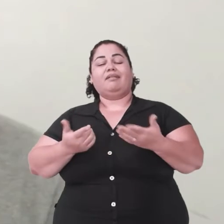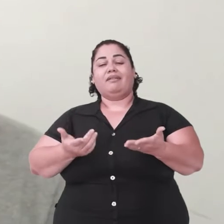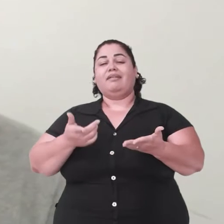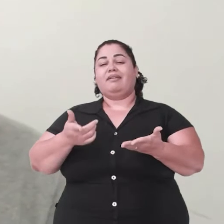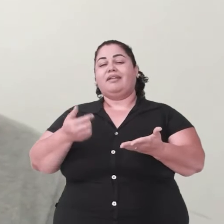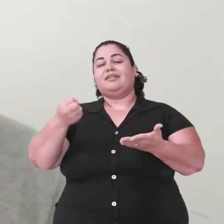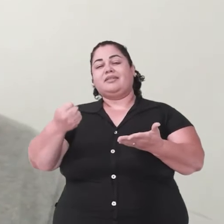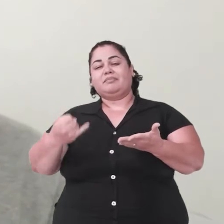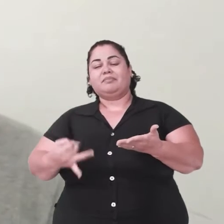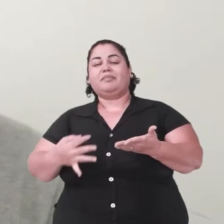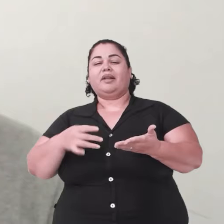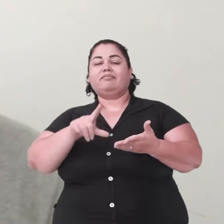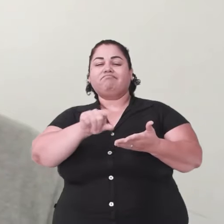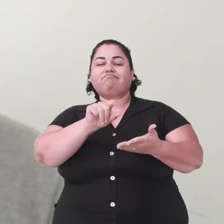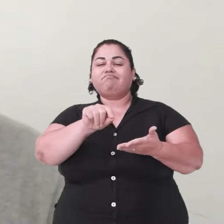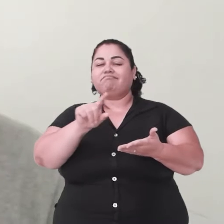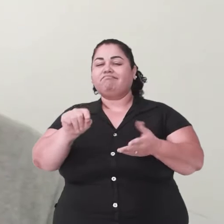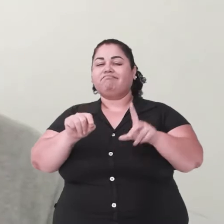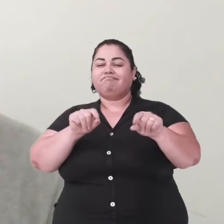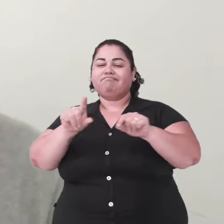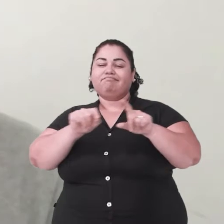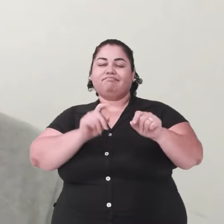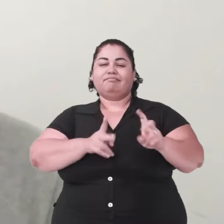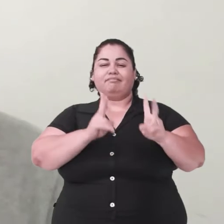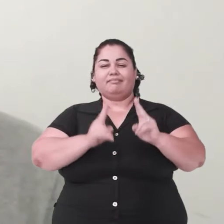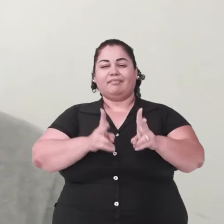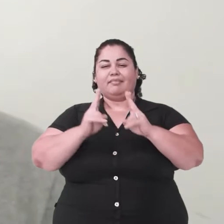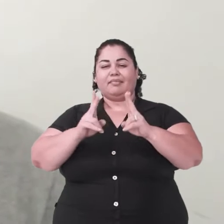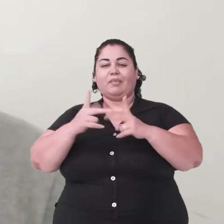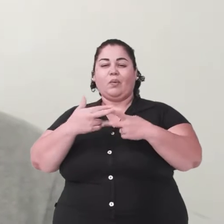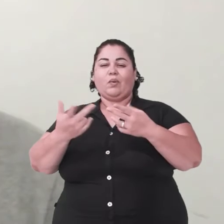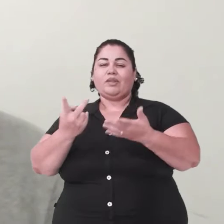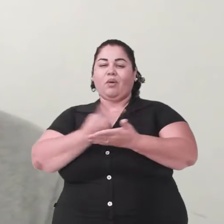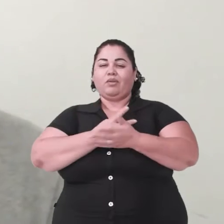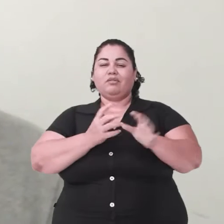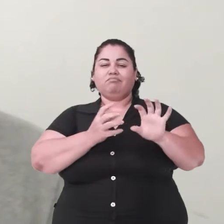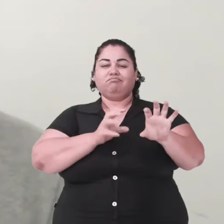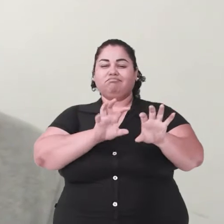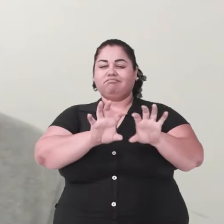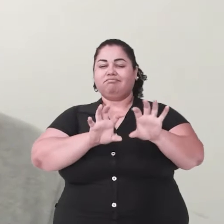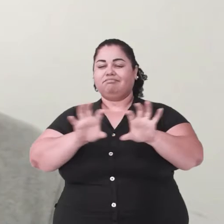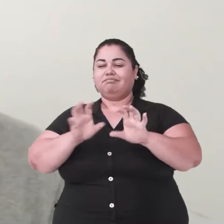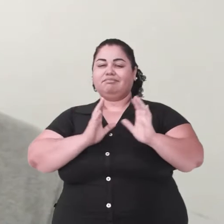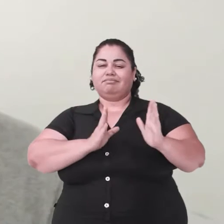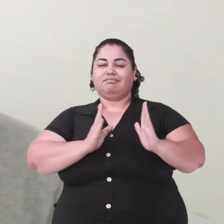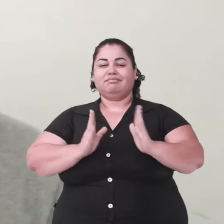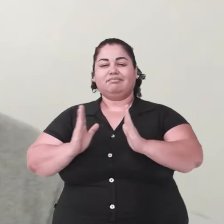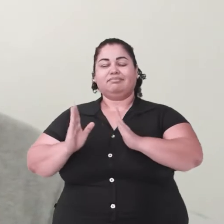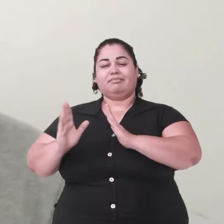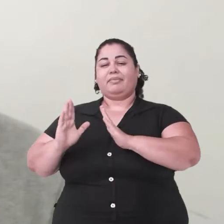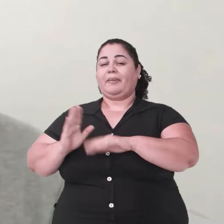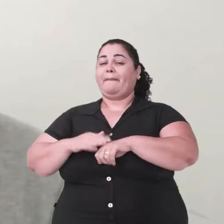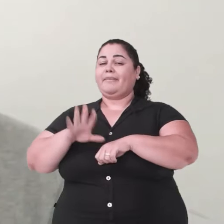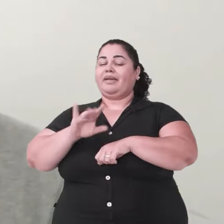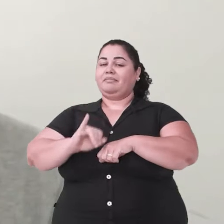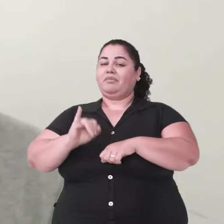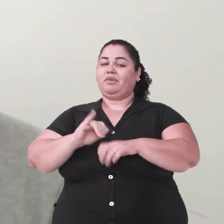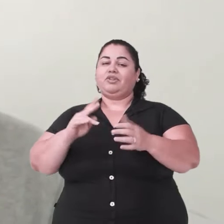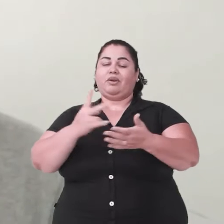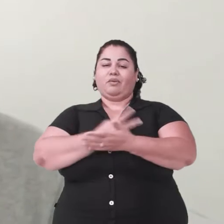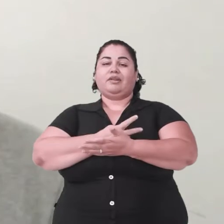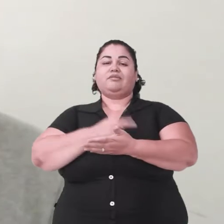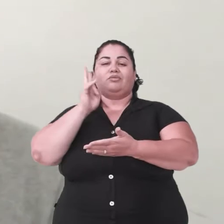Ele seleciona, recorta acontecimentos que são os mais